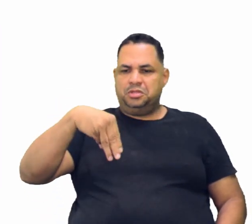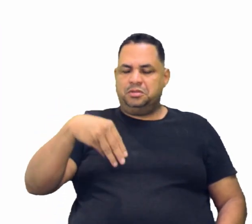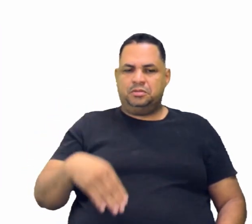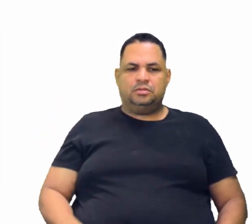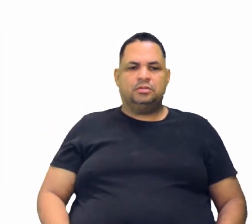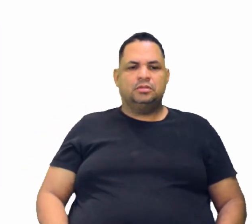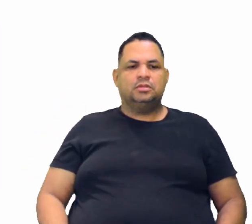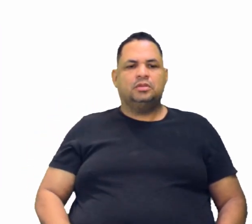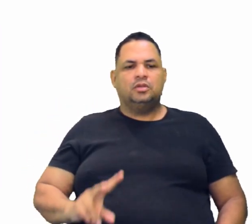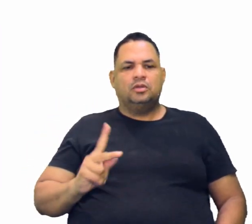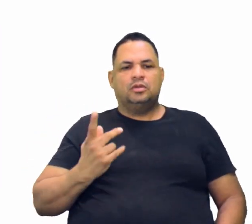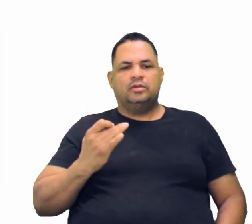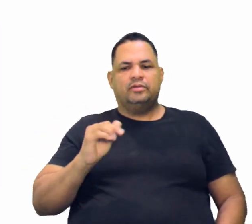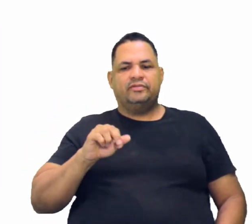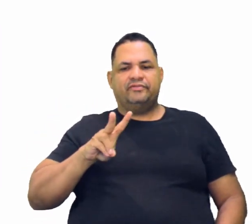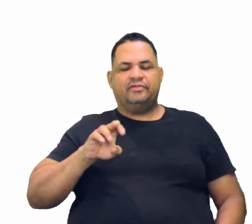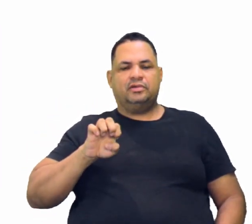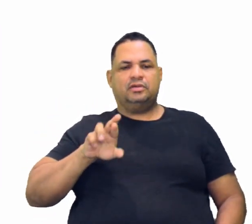O haver.